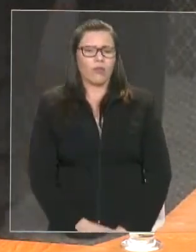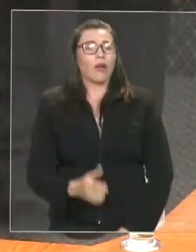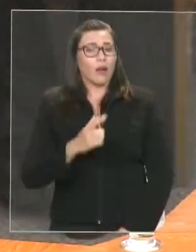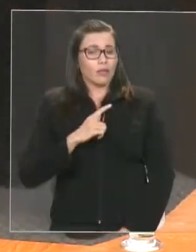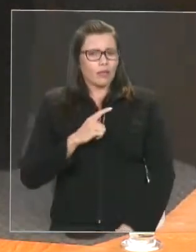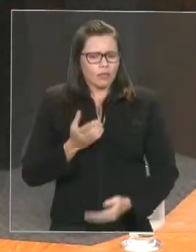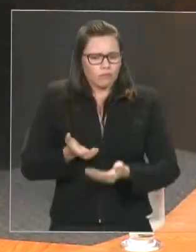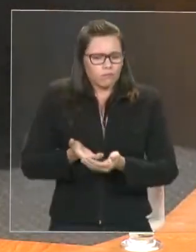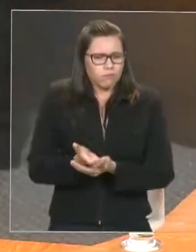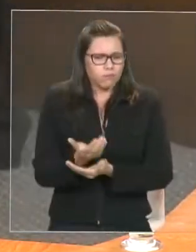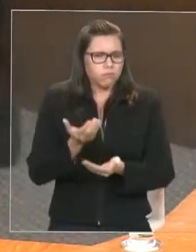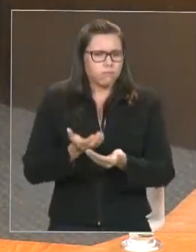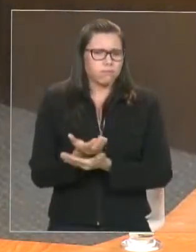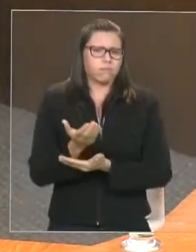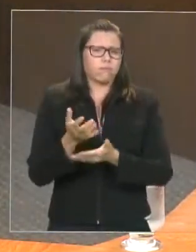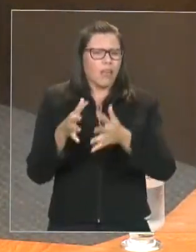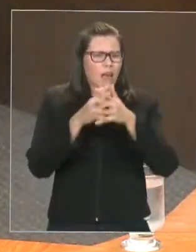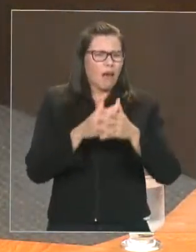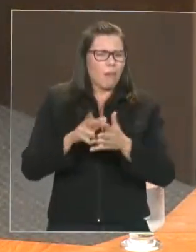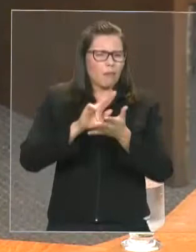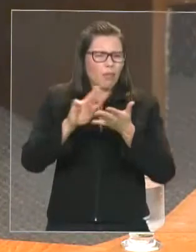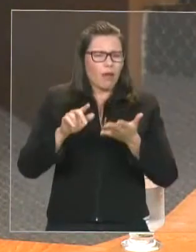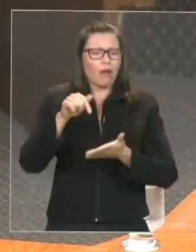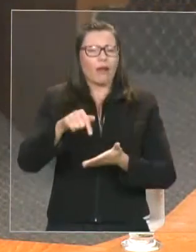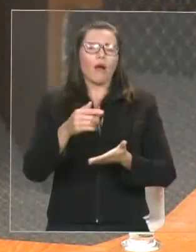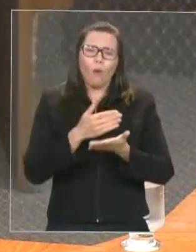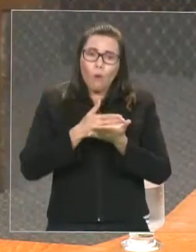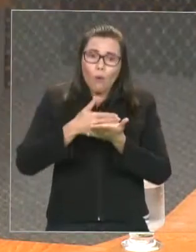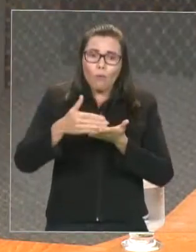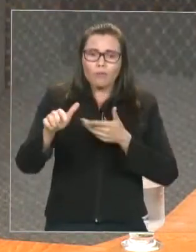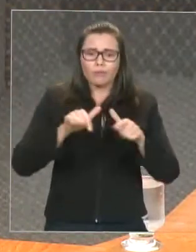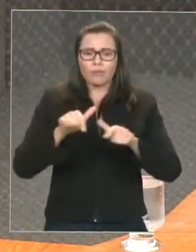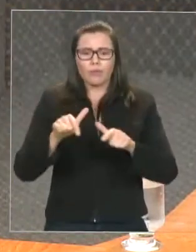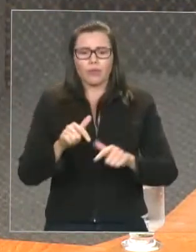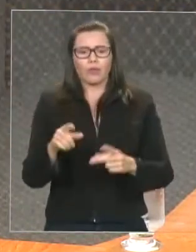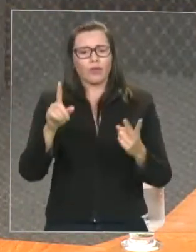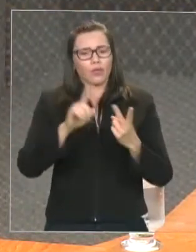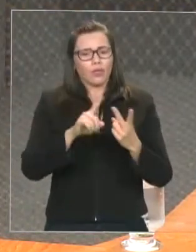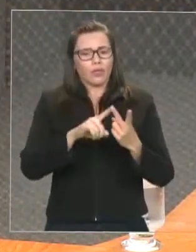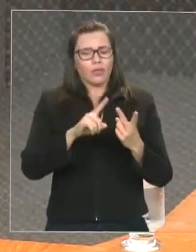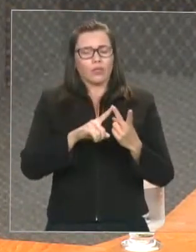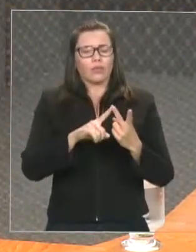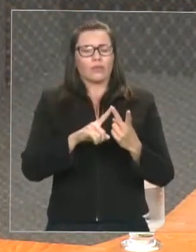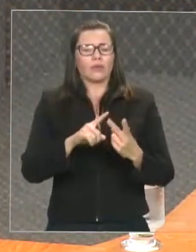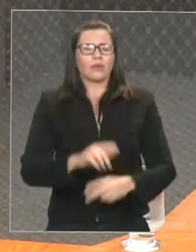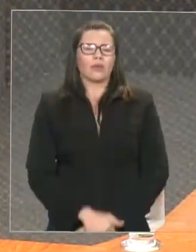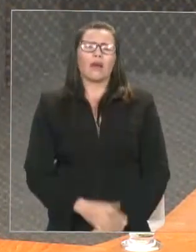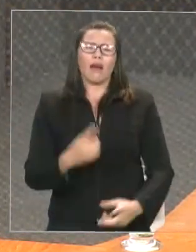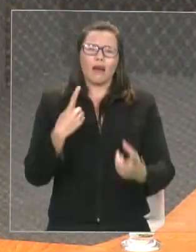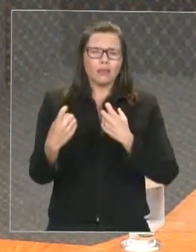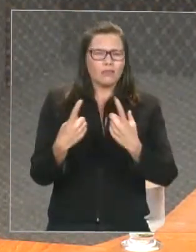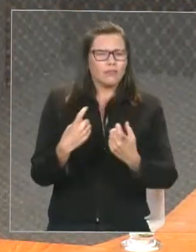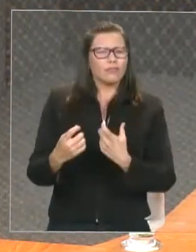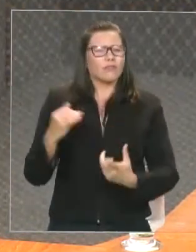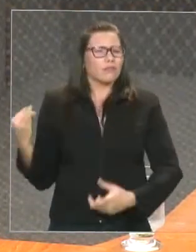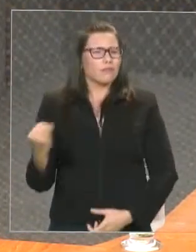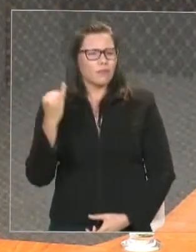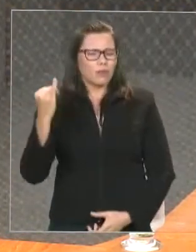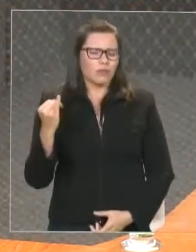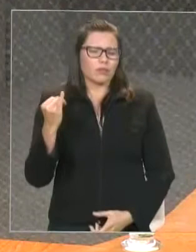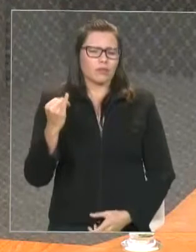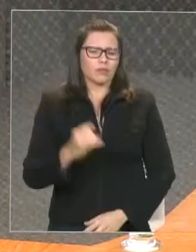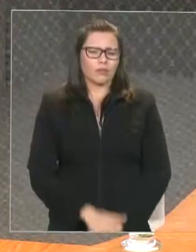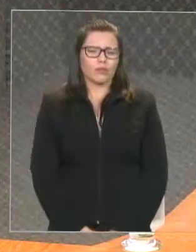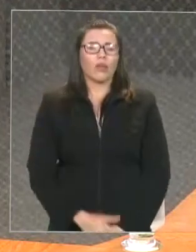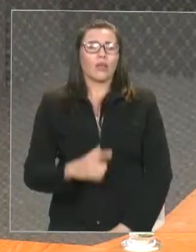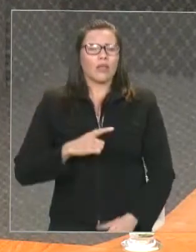da MA-138. Da entrega da Escola Sertão Maranhense, das importantes avenidas que têm acesso ao município